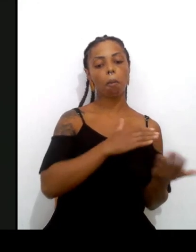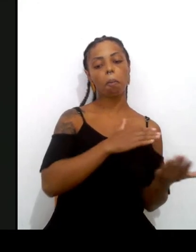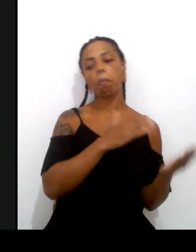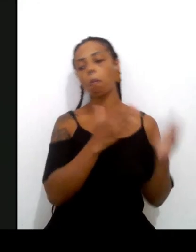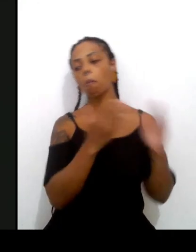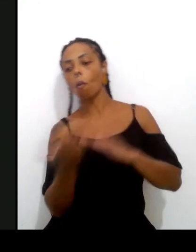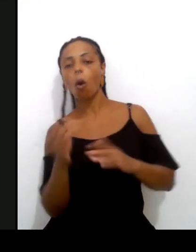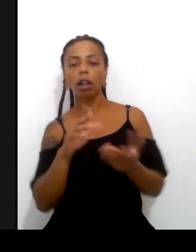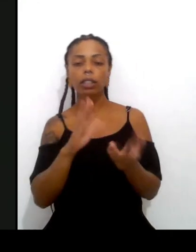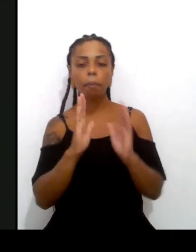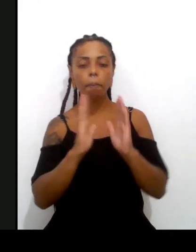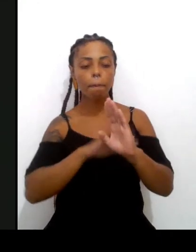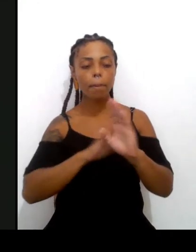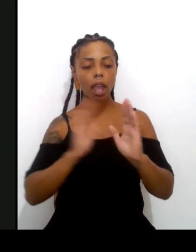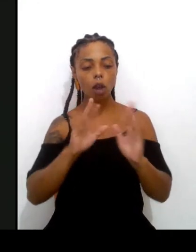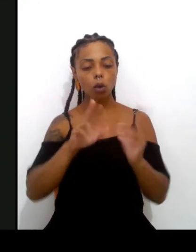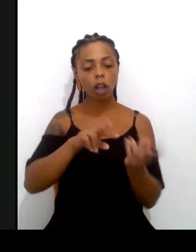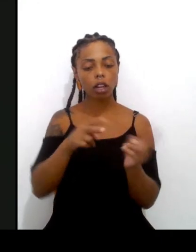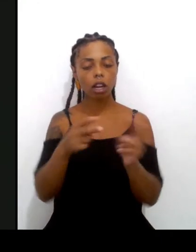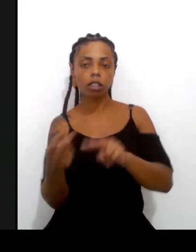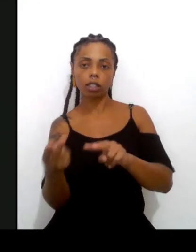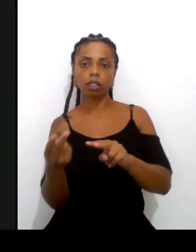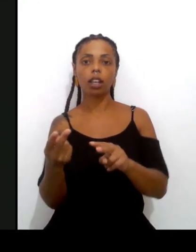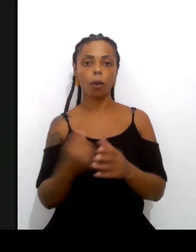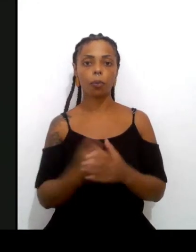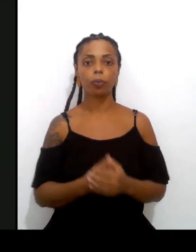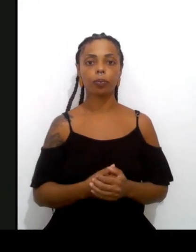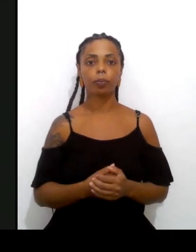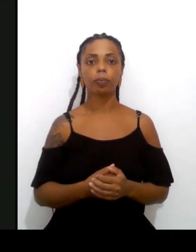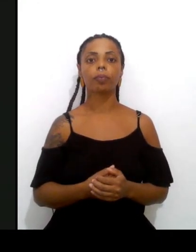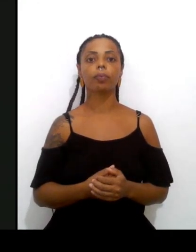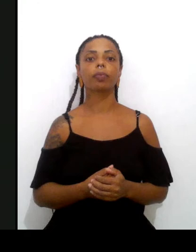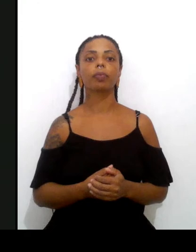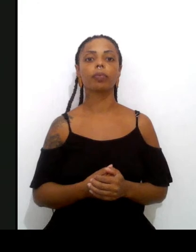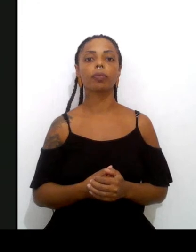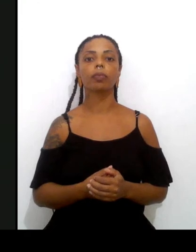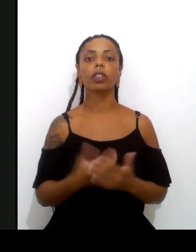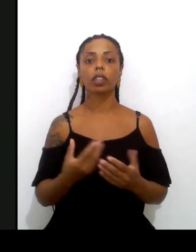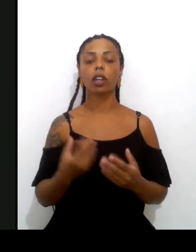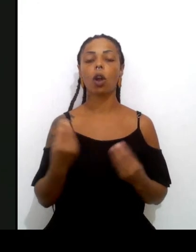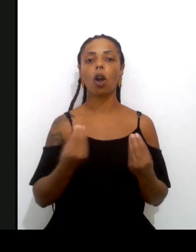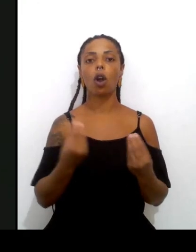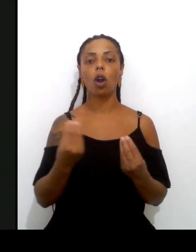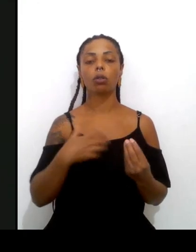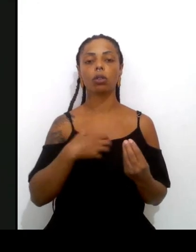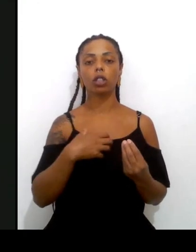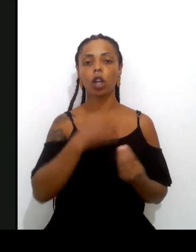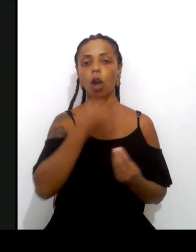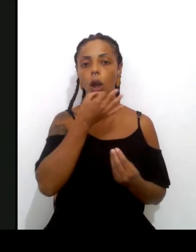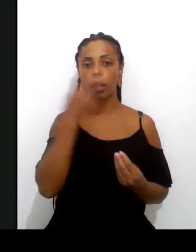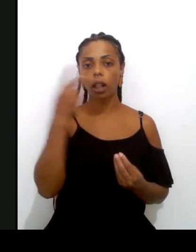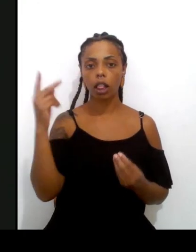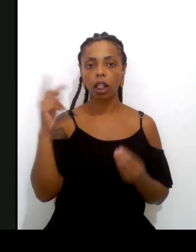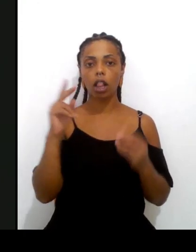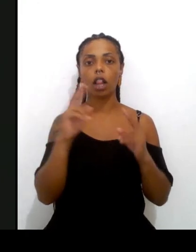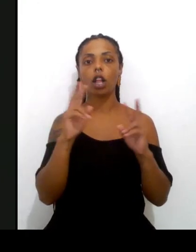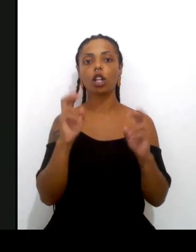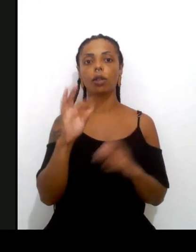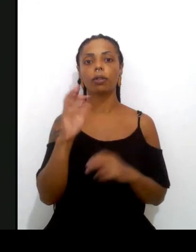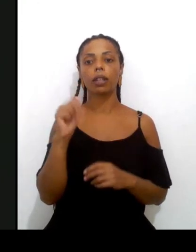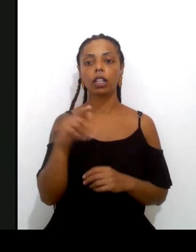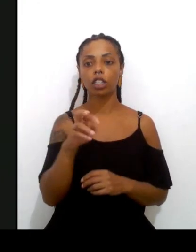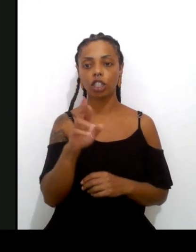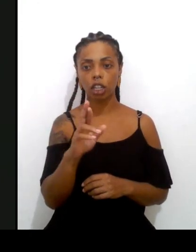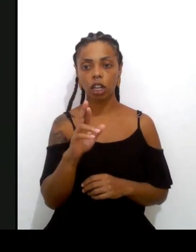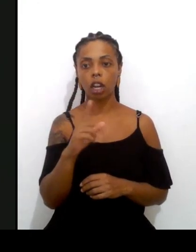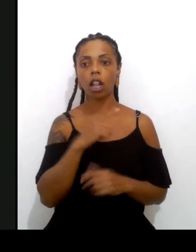a visão transitória e violenta de bacon sobre a paisagem do Tanger tem Paralelos com a de outros personagens esquerdo do pós guerra